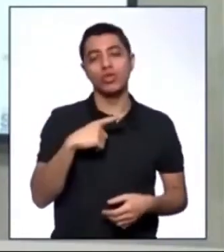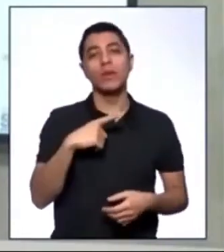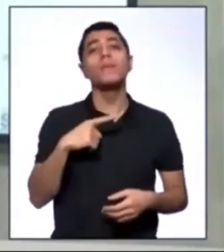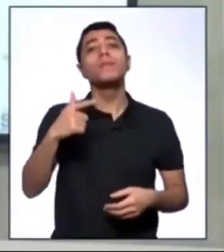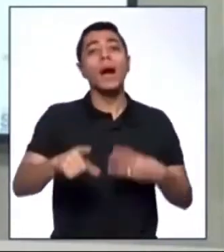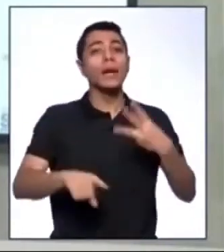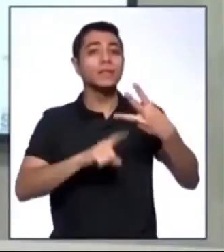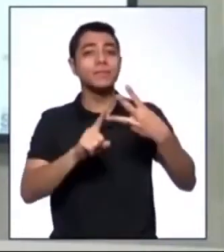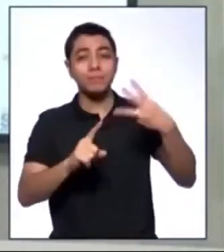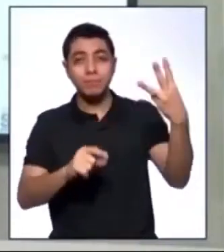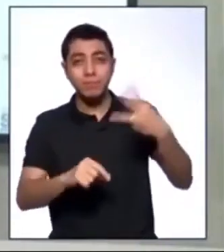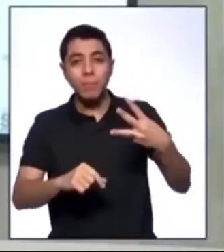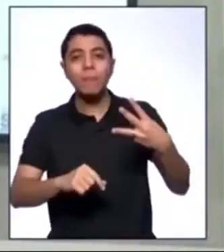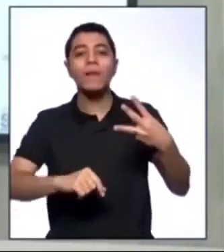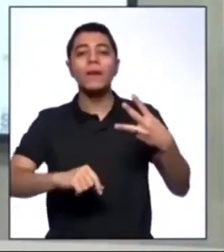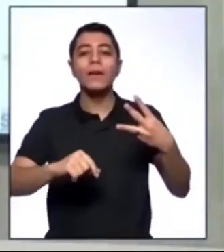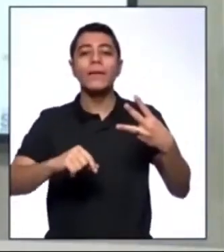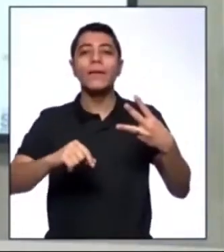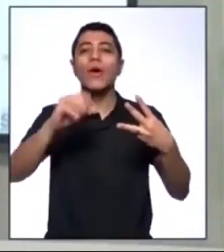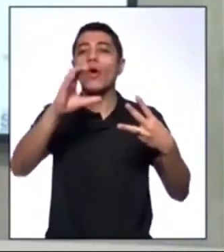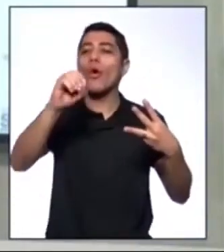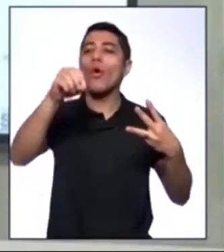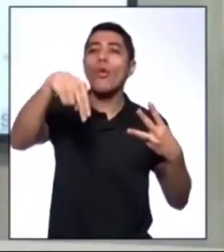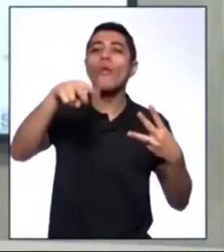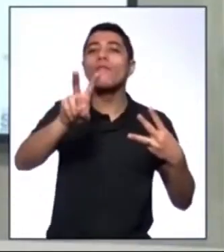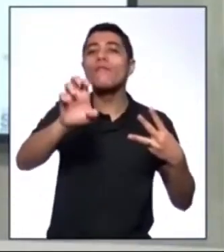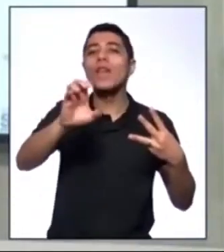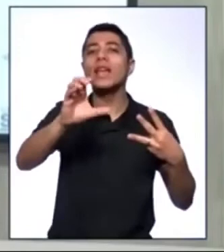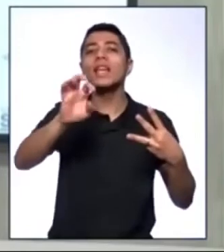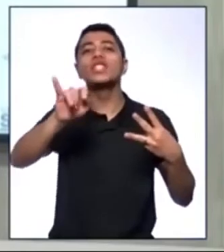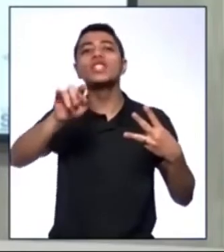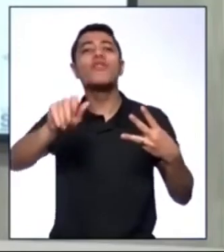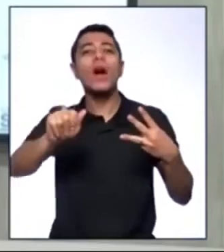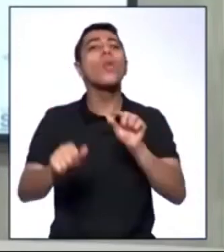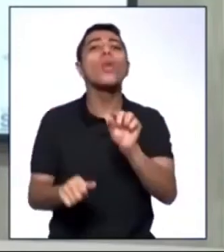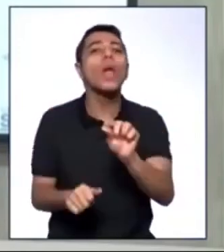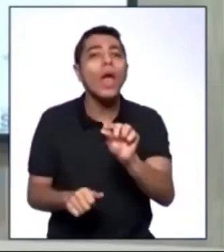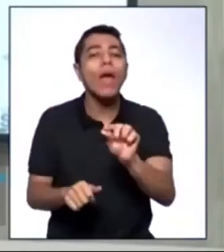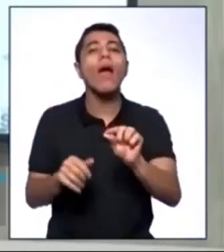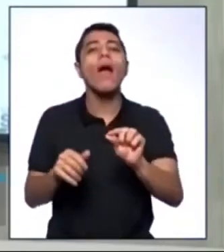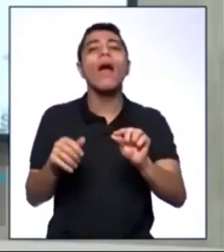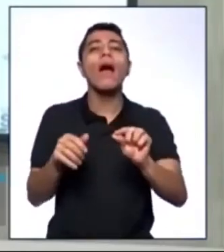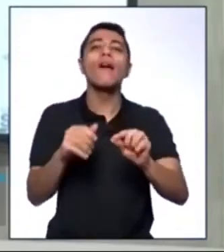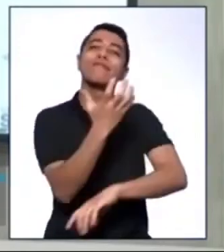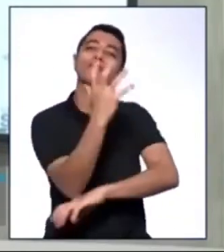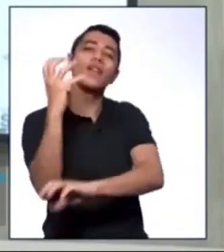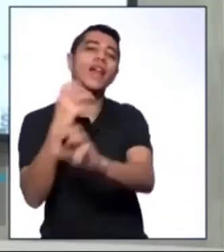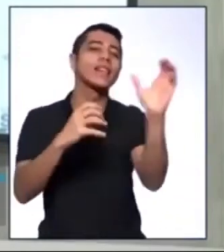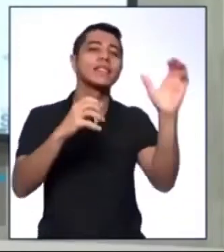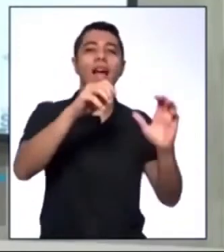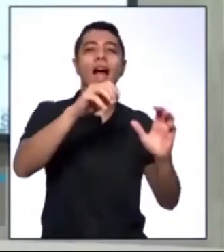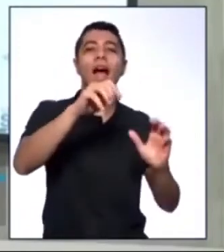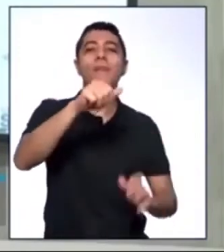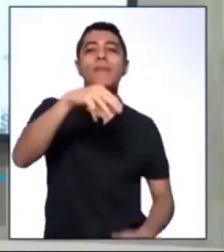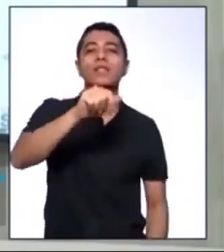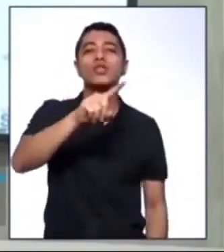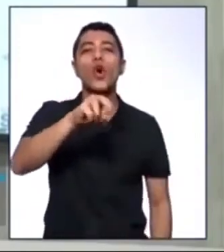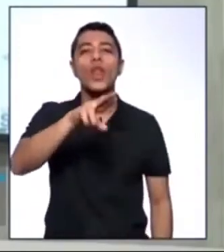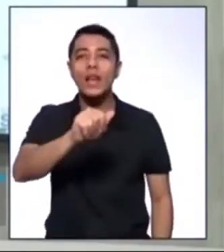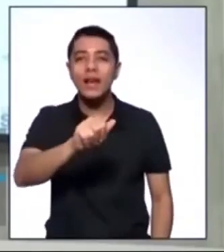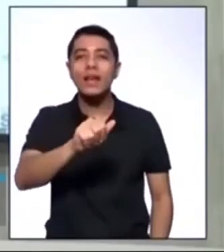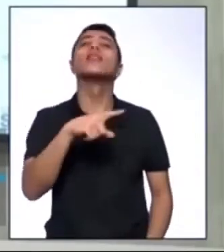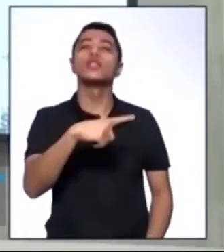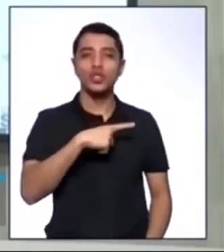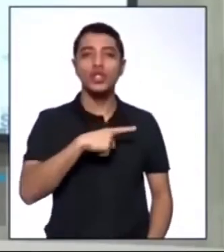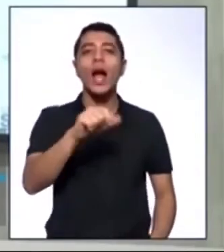onde as chuvas se formam a partir de convecção do ar quente. Beleza? Simples. Vamos ver como aparece no vestibular? Aparece assim,